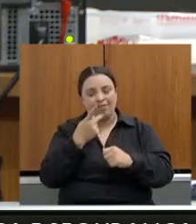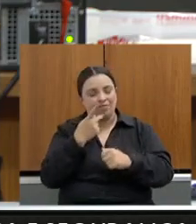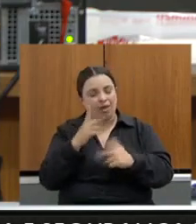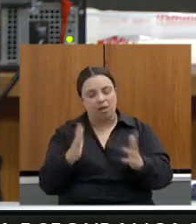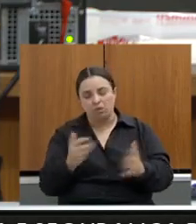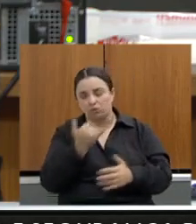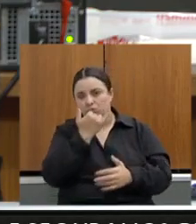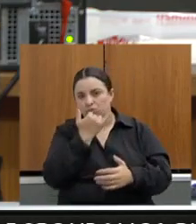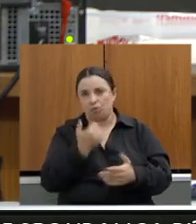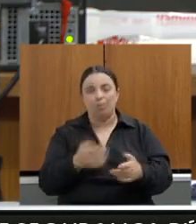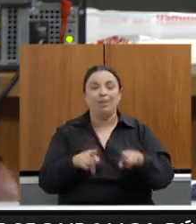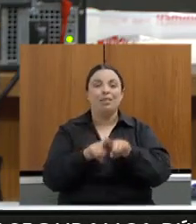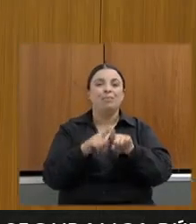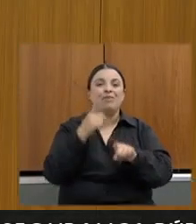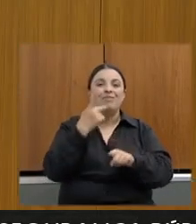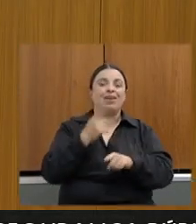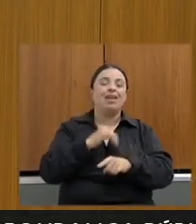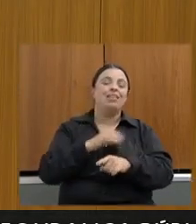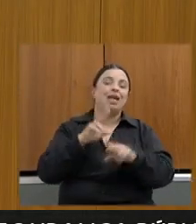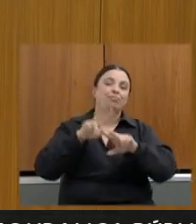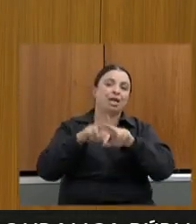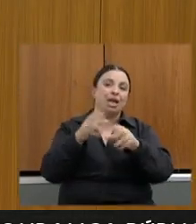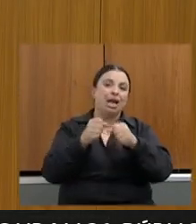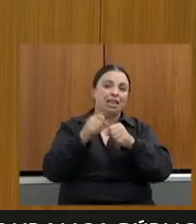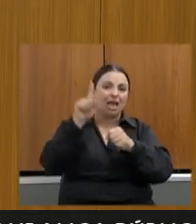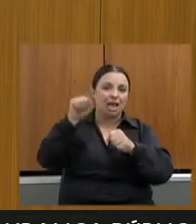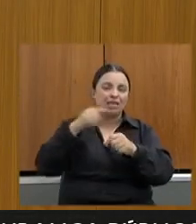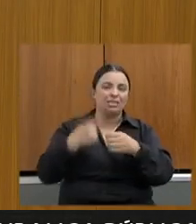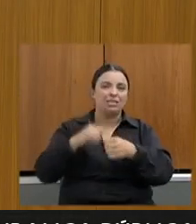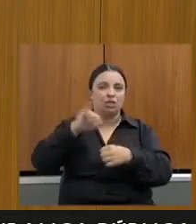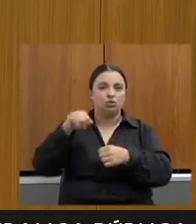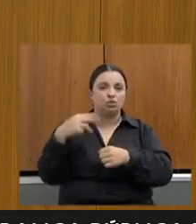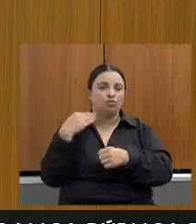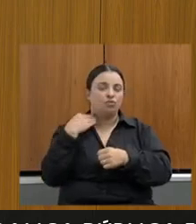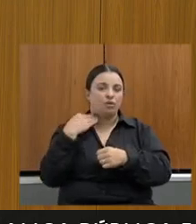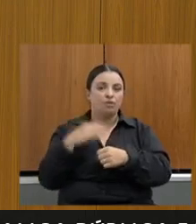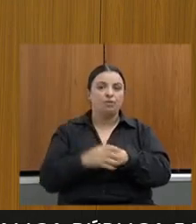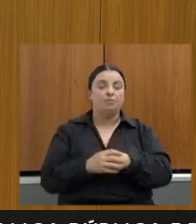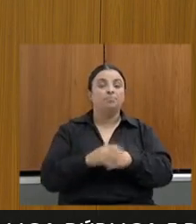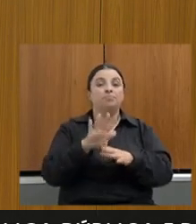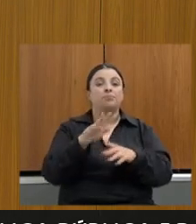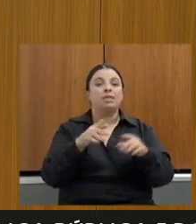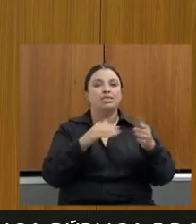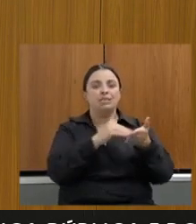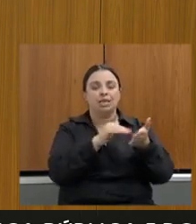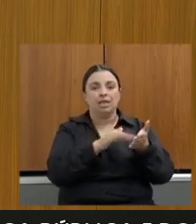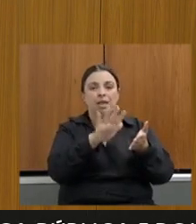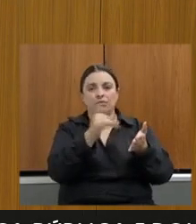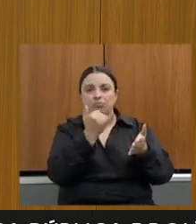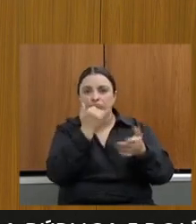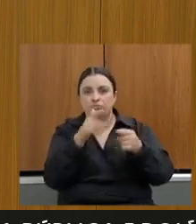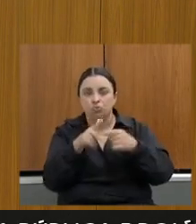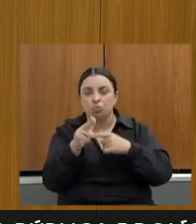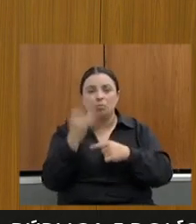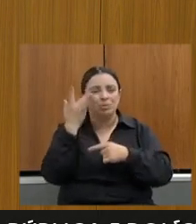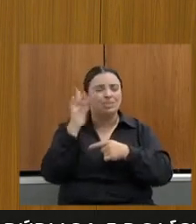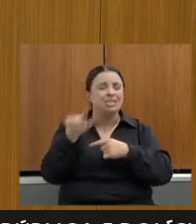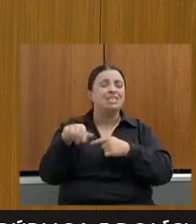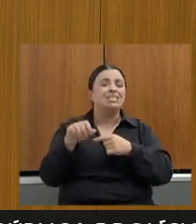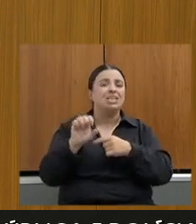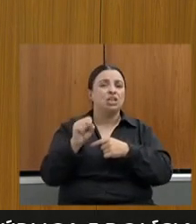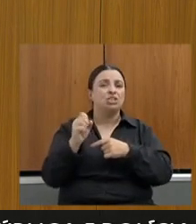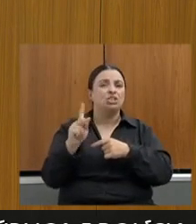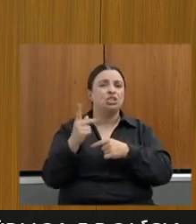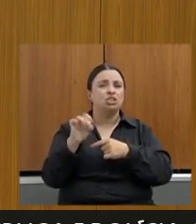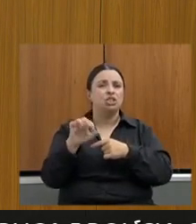sobre a cadeia lá de Juiz de Fora com relação ao Sol surgiu eu vou reforçar aqui não sei se a Sheila falou da questão